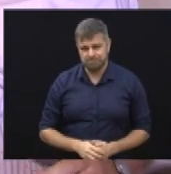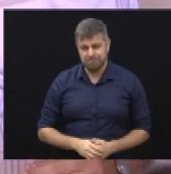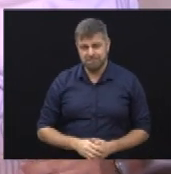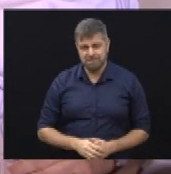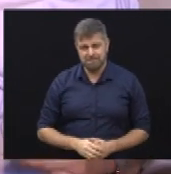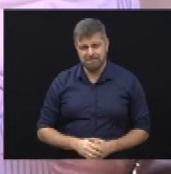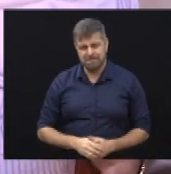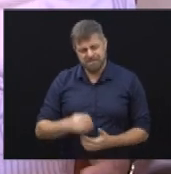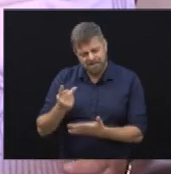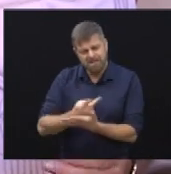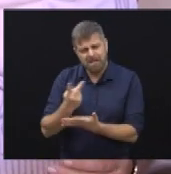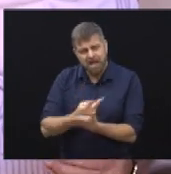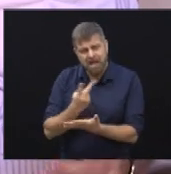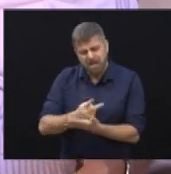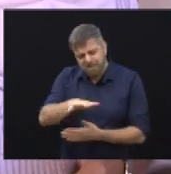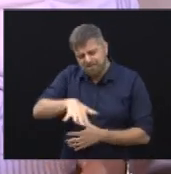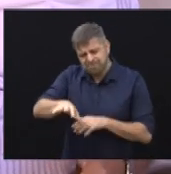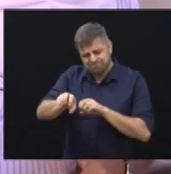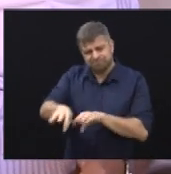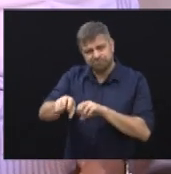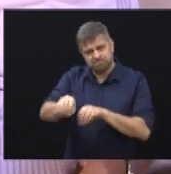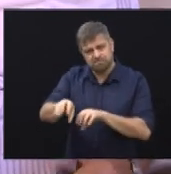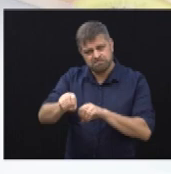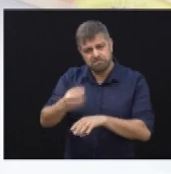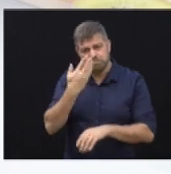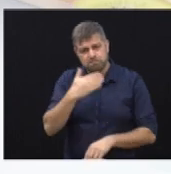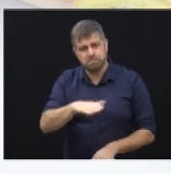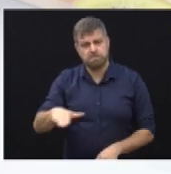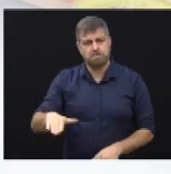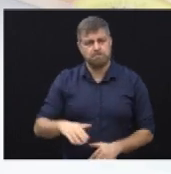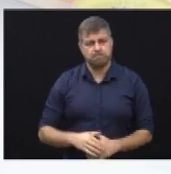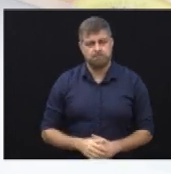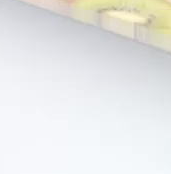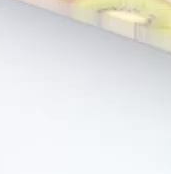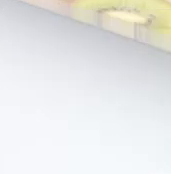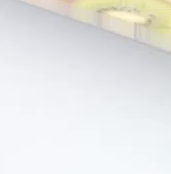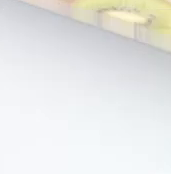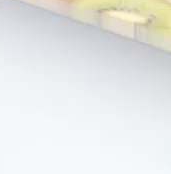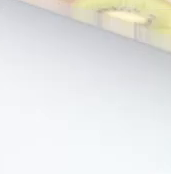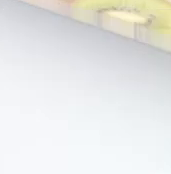bastante ruim, né, na educação infantil.